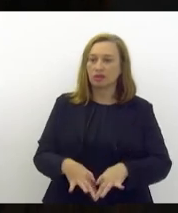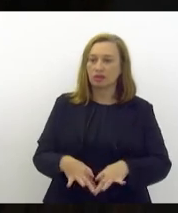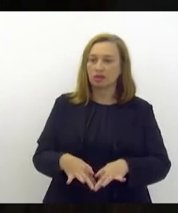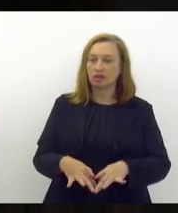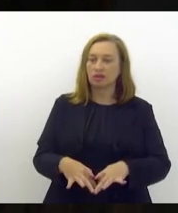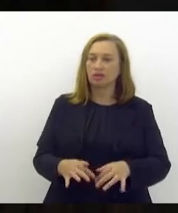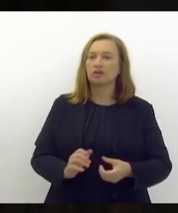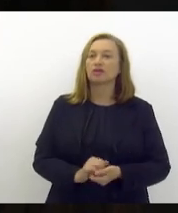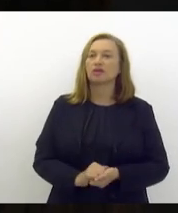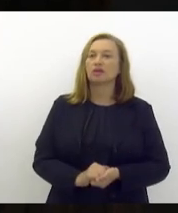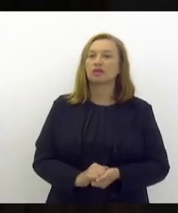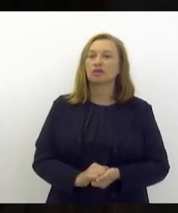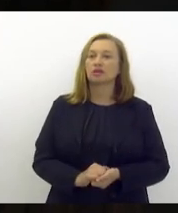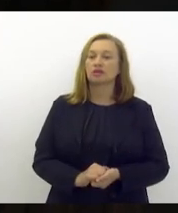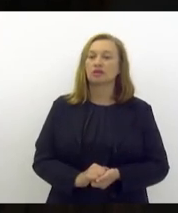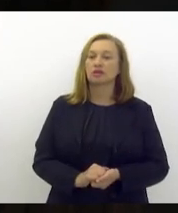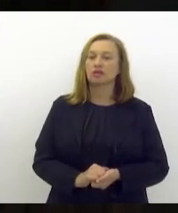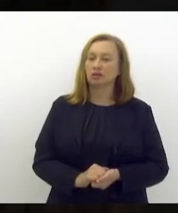sessão.